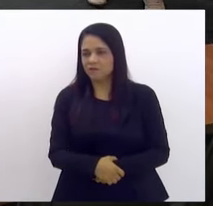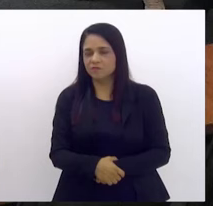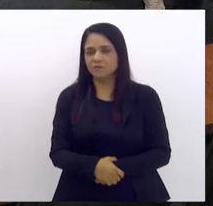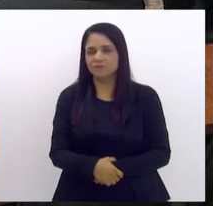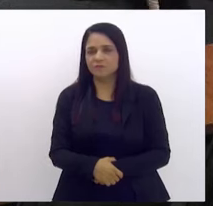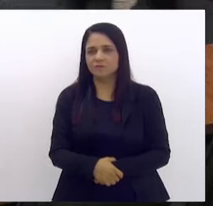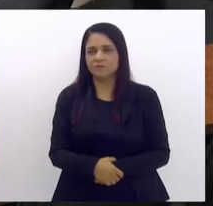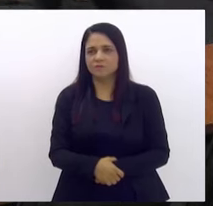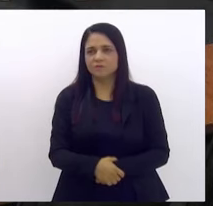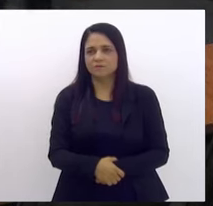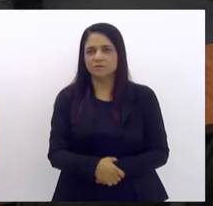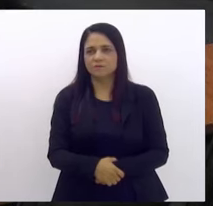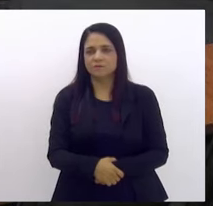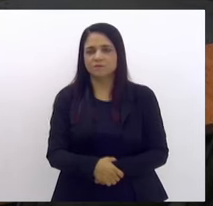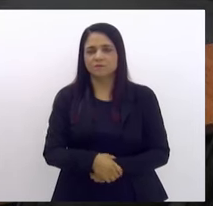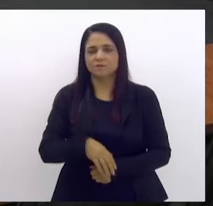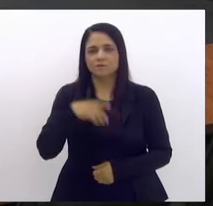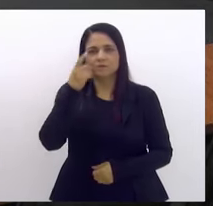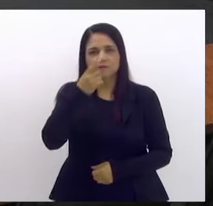Nosso nobre deputado Rodrigo Amorim.